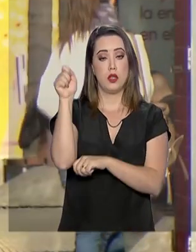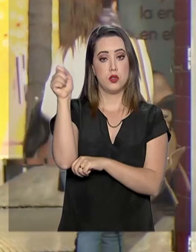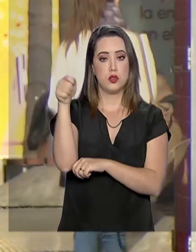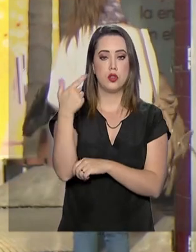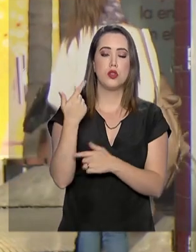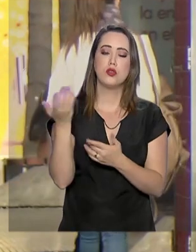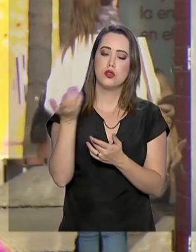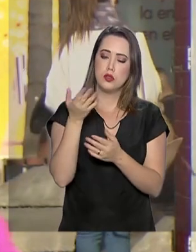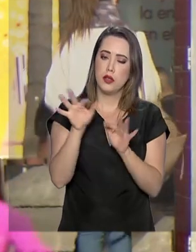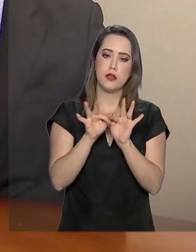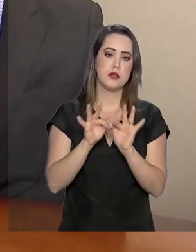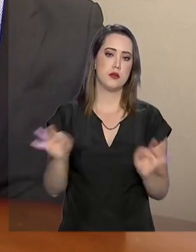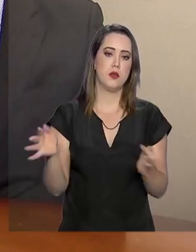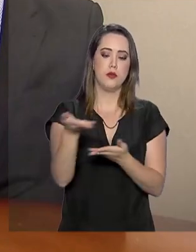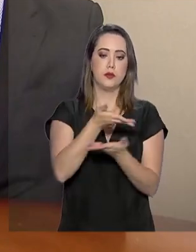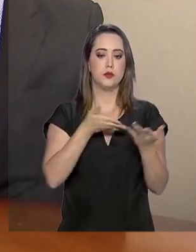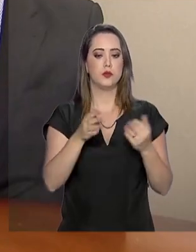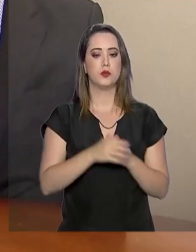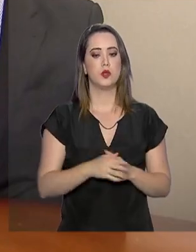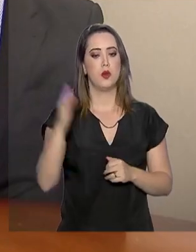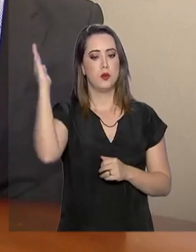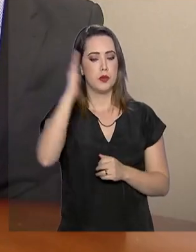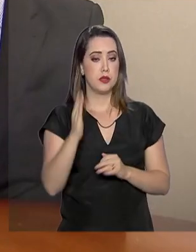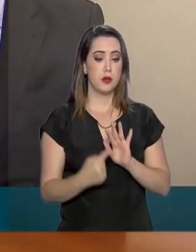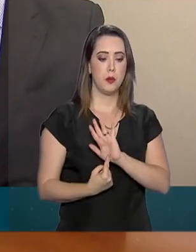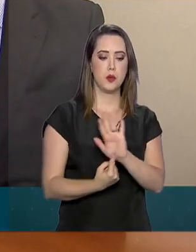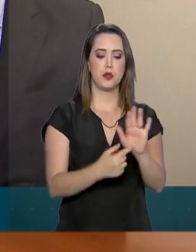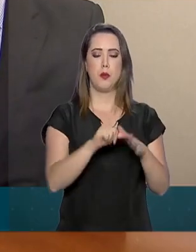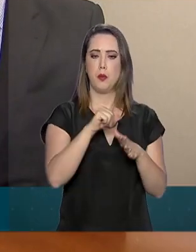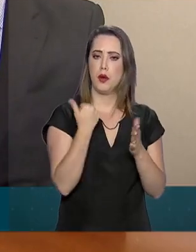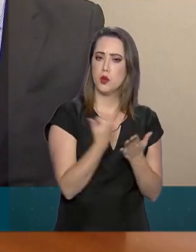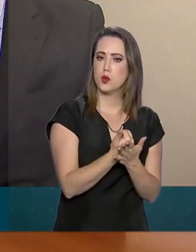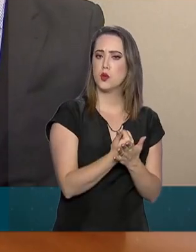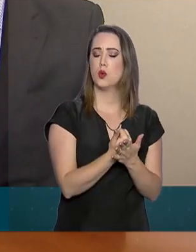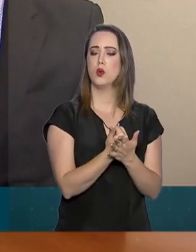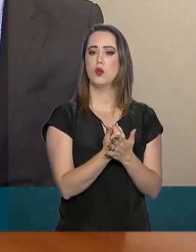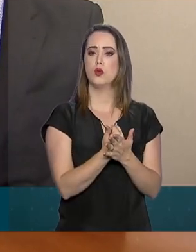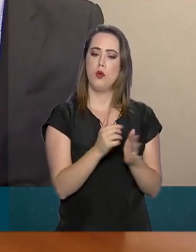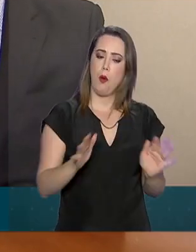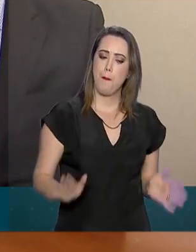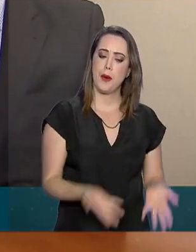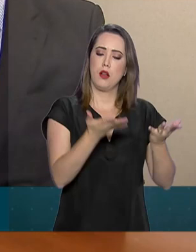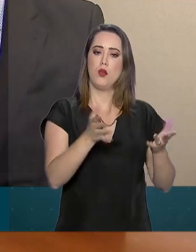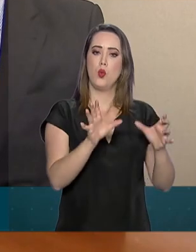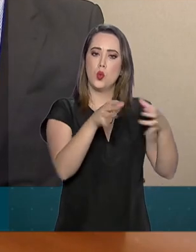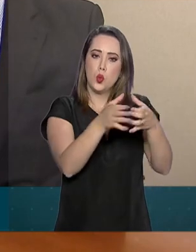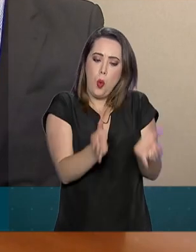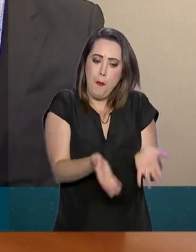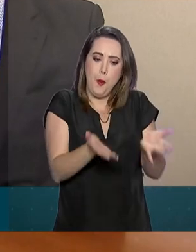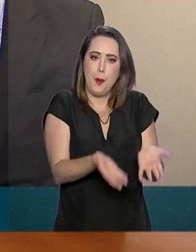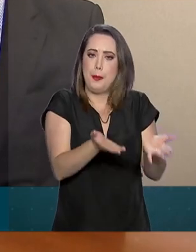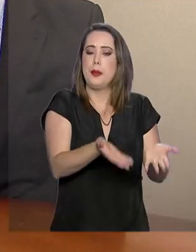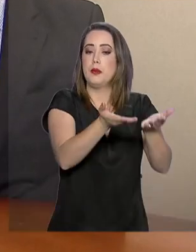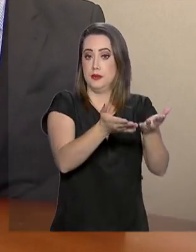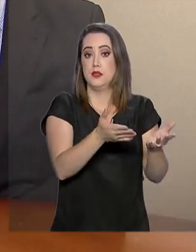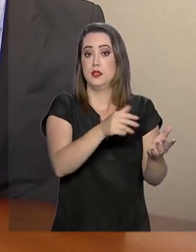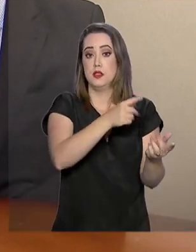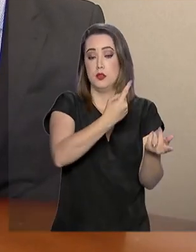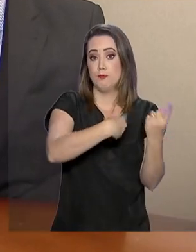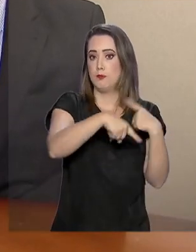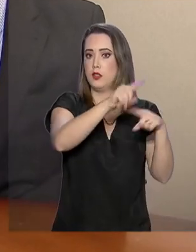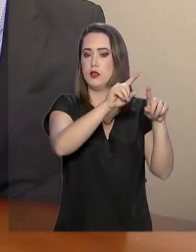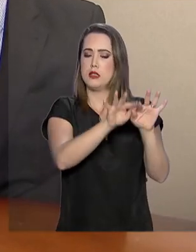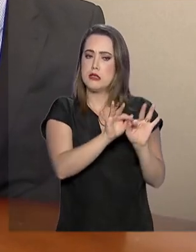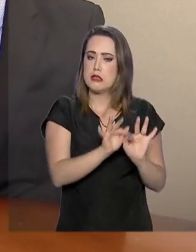simplificar as relações. O Brasil quer imprimir ao Mercosul um impulso, uma renovação, modernização,